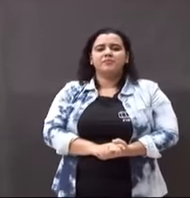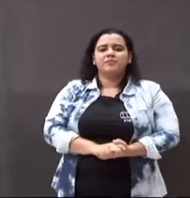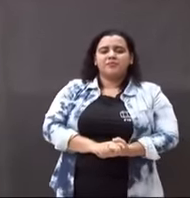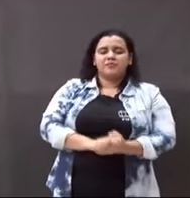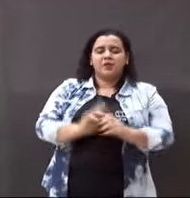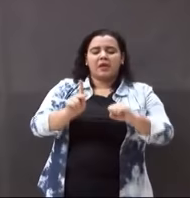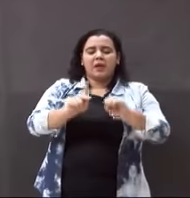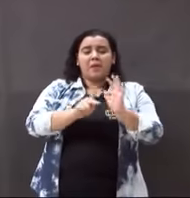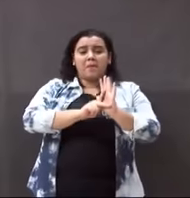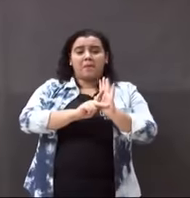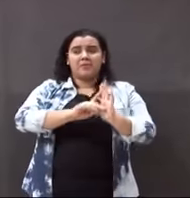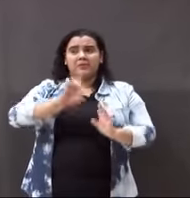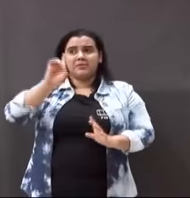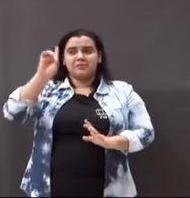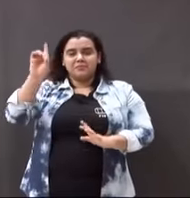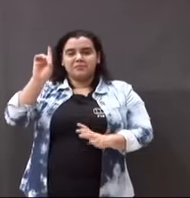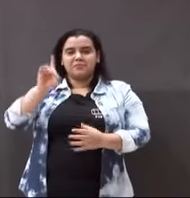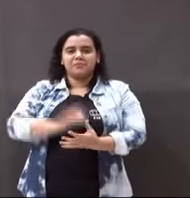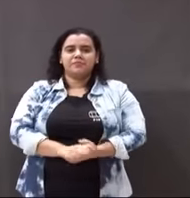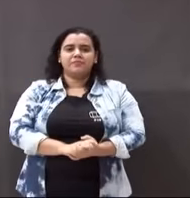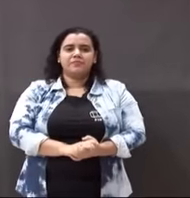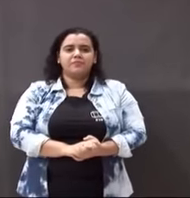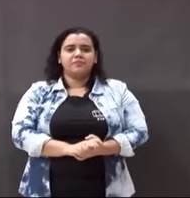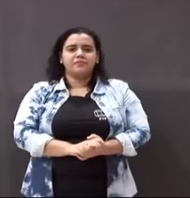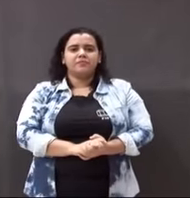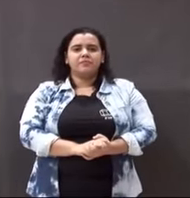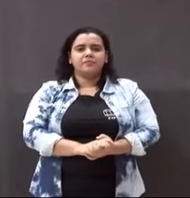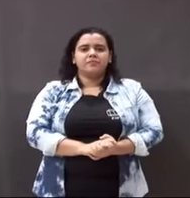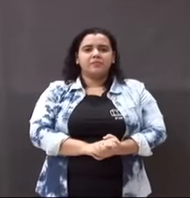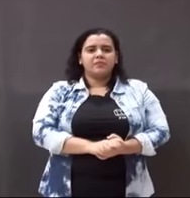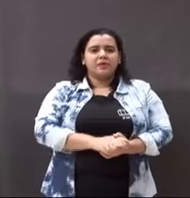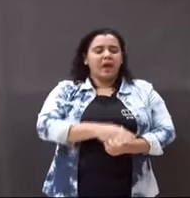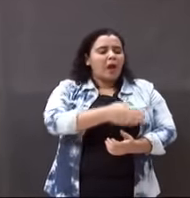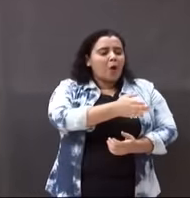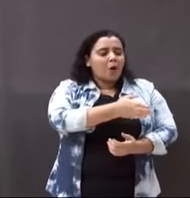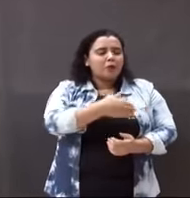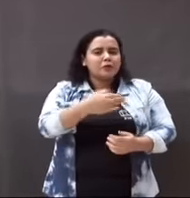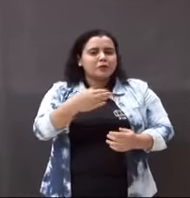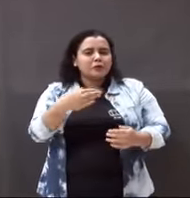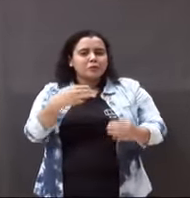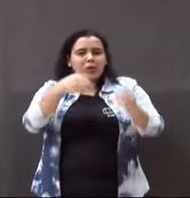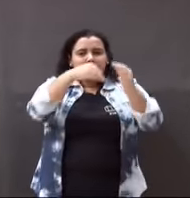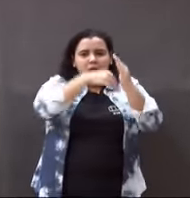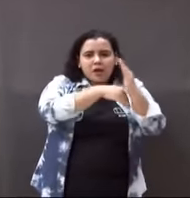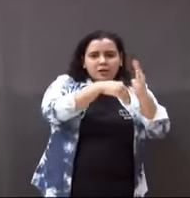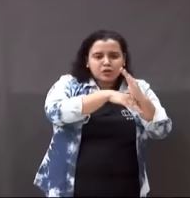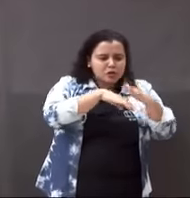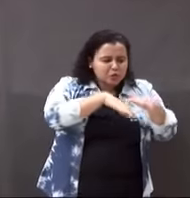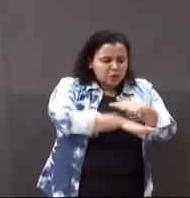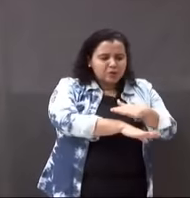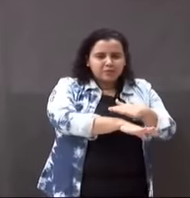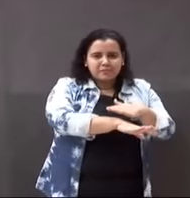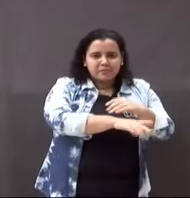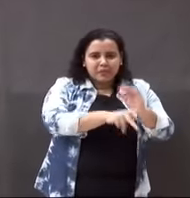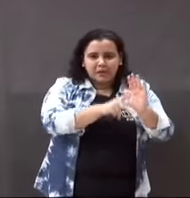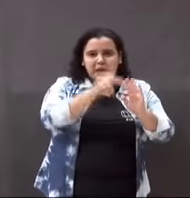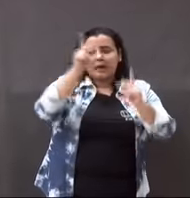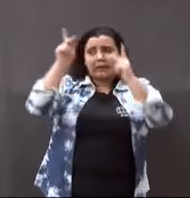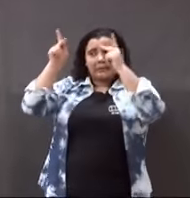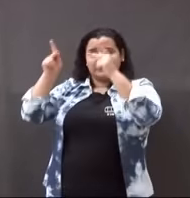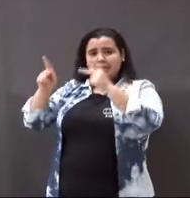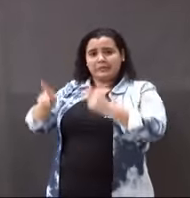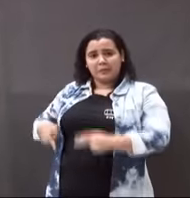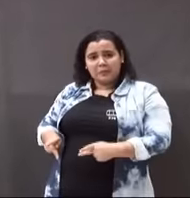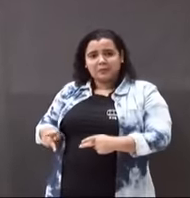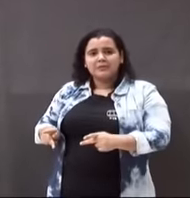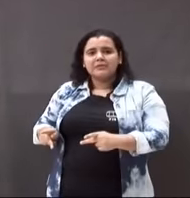cardume. Nenhum peixe. Nenhum peixe. Pode se esconder. Pode se esconder. Da presença. Da presença. Do